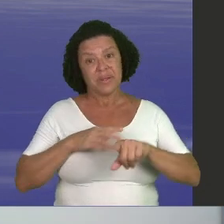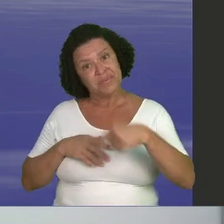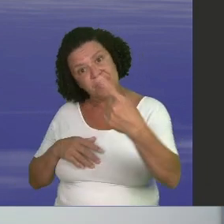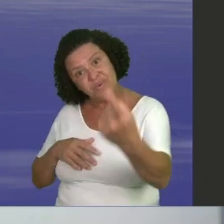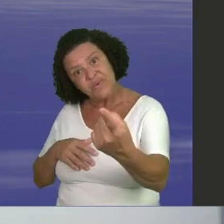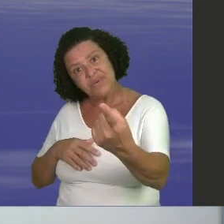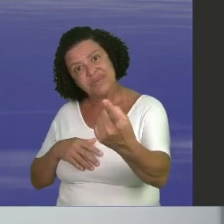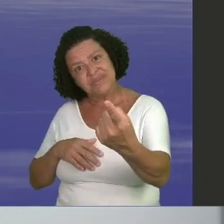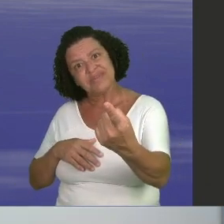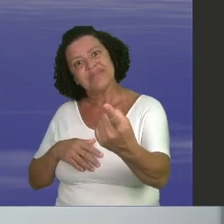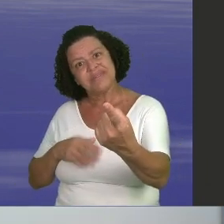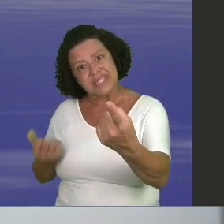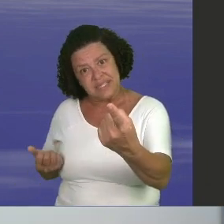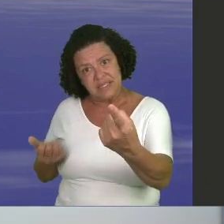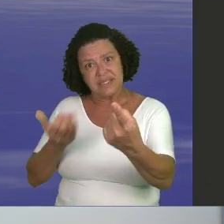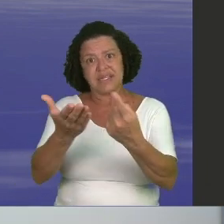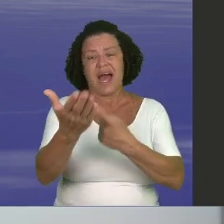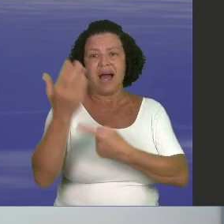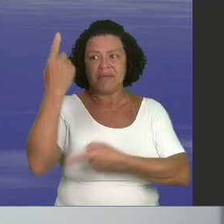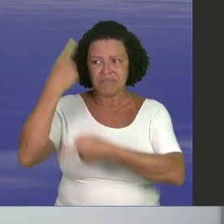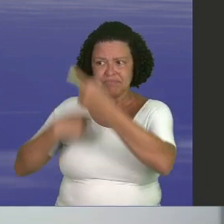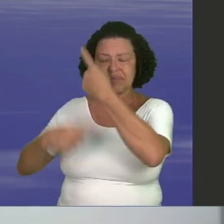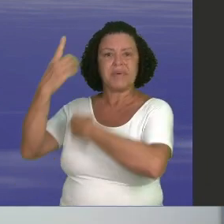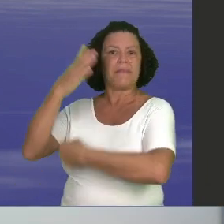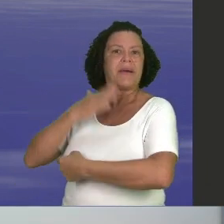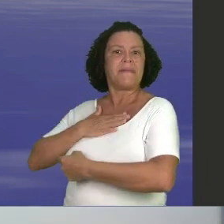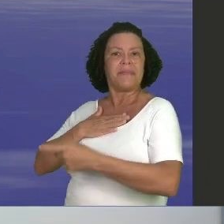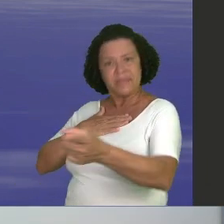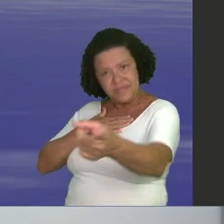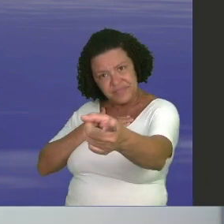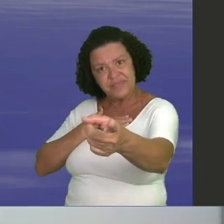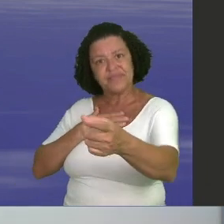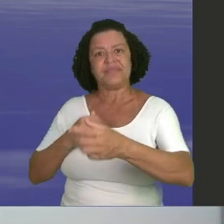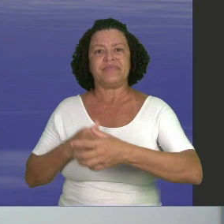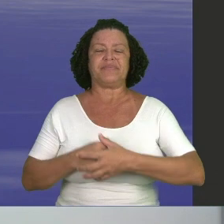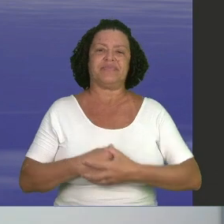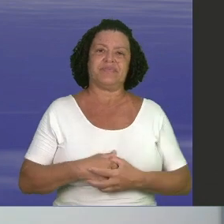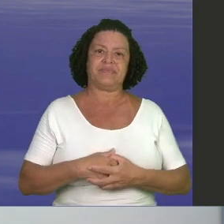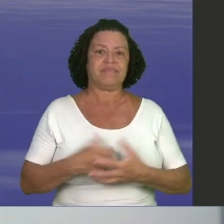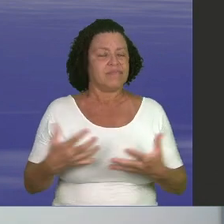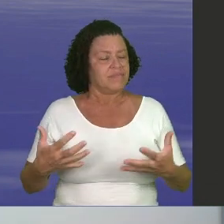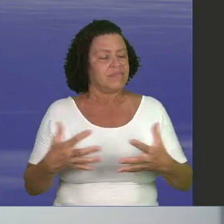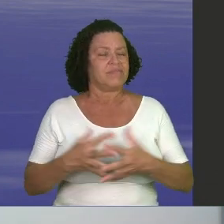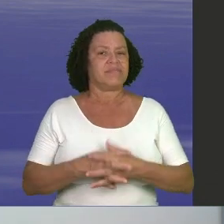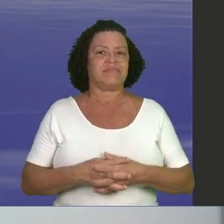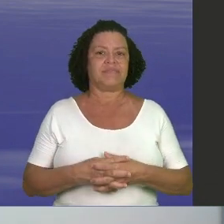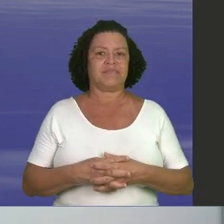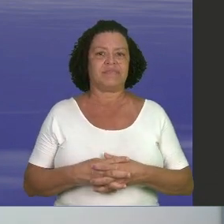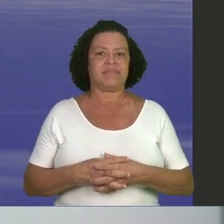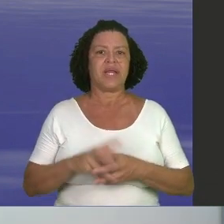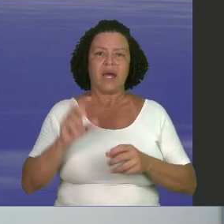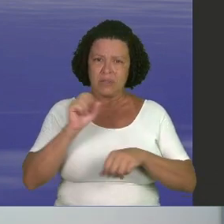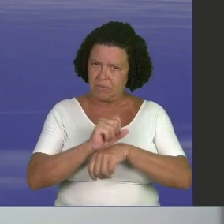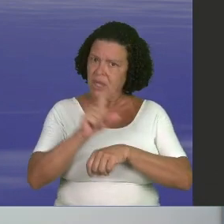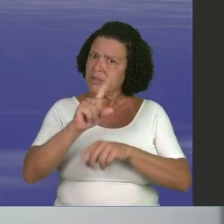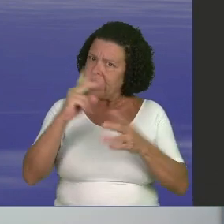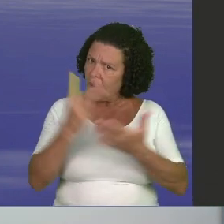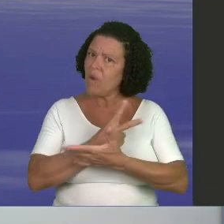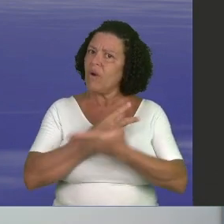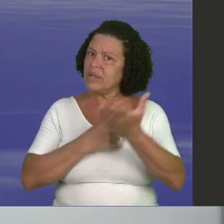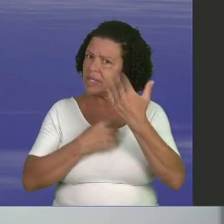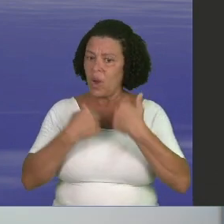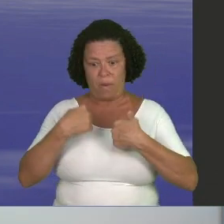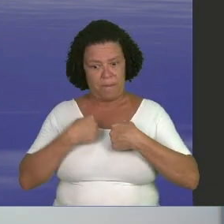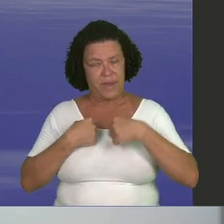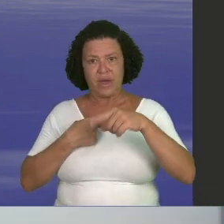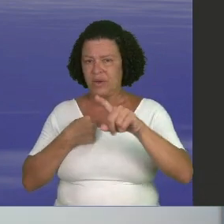outros, trazer progresso para você e para os outros. Então, espero que isso não aconteça comigo